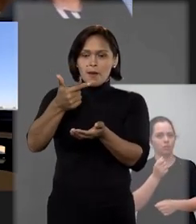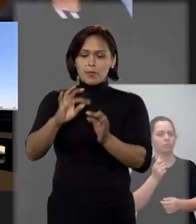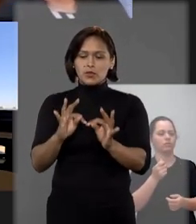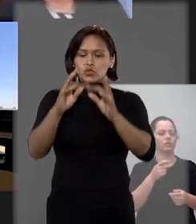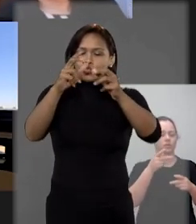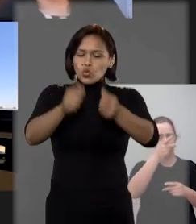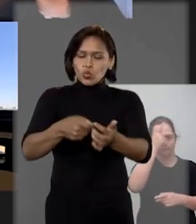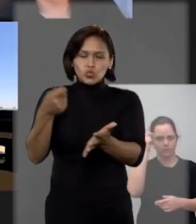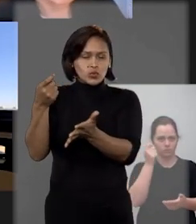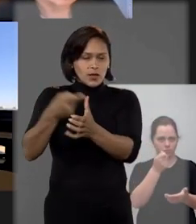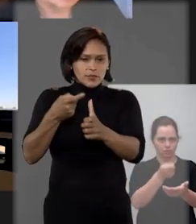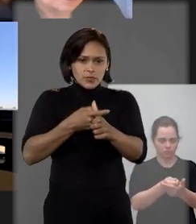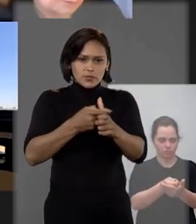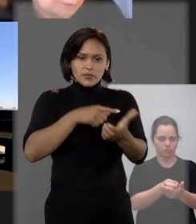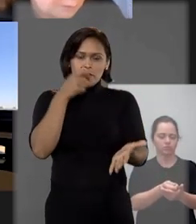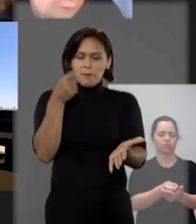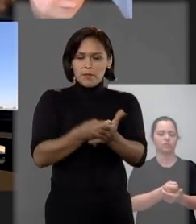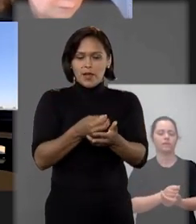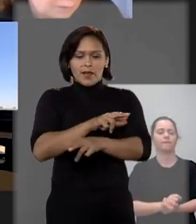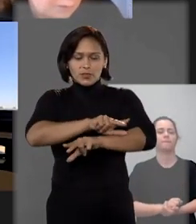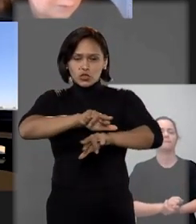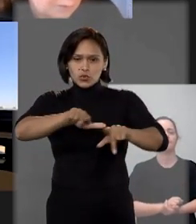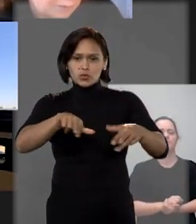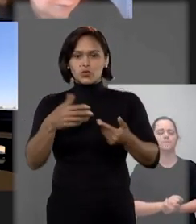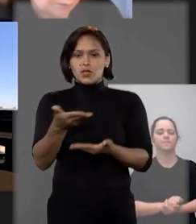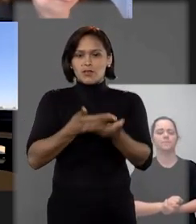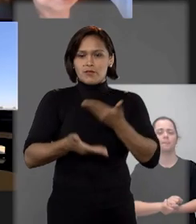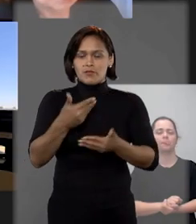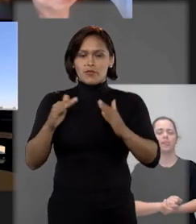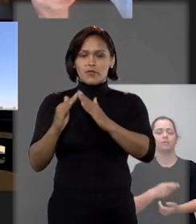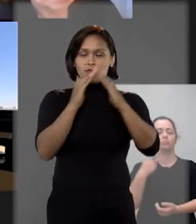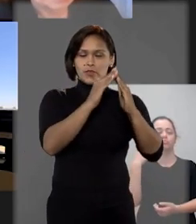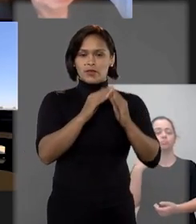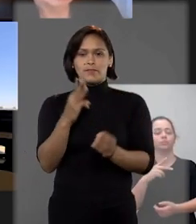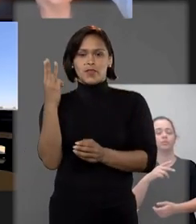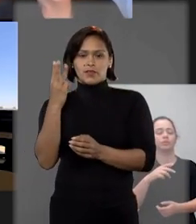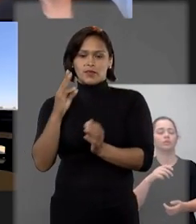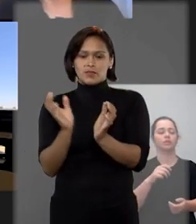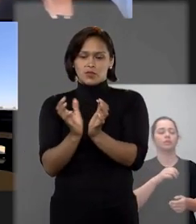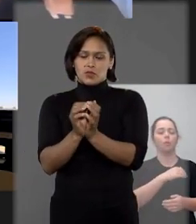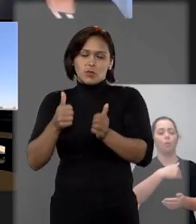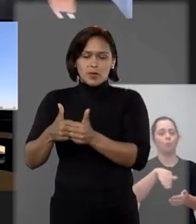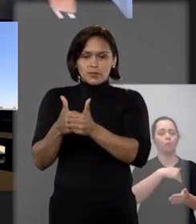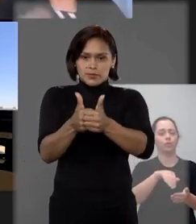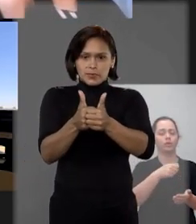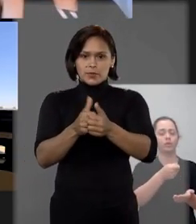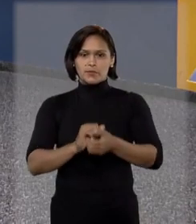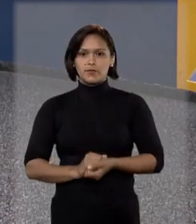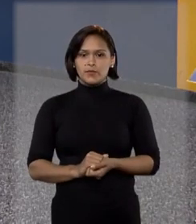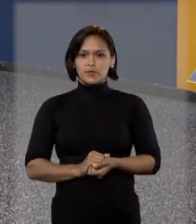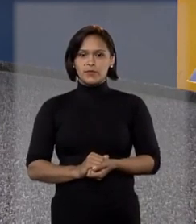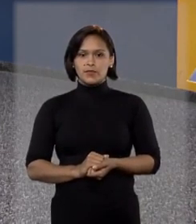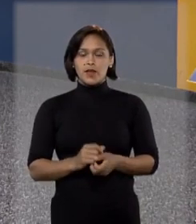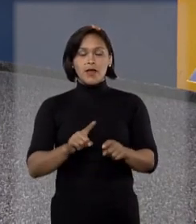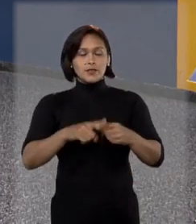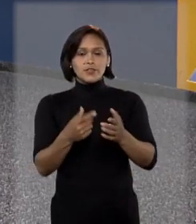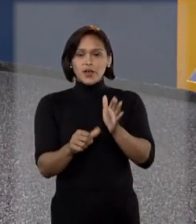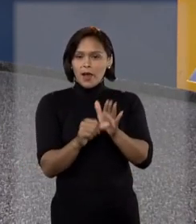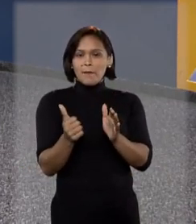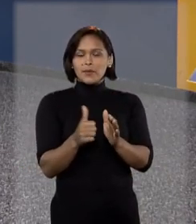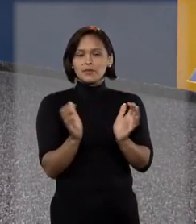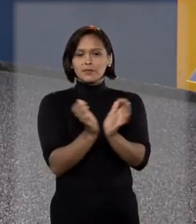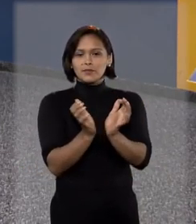após o pagamento total da dívida, despesas e encargos. A terceira turma acompanhou o ministro. Na primeira